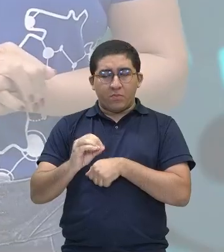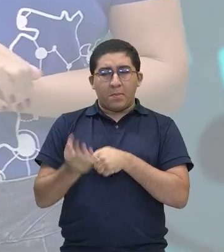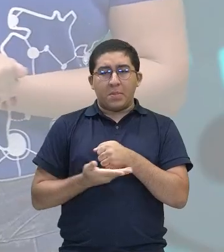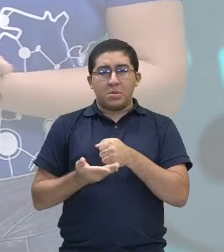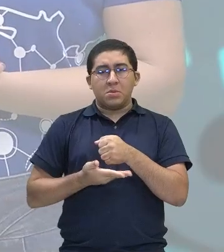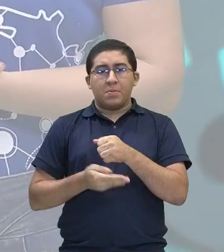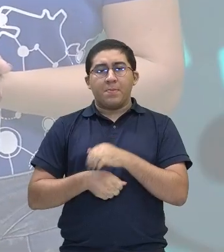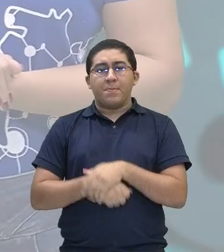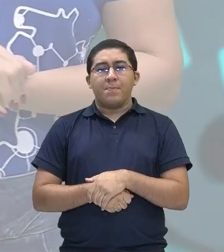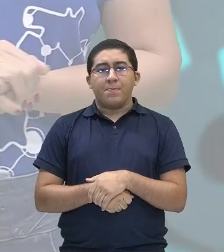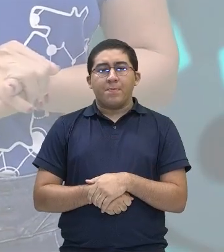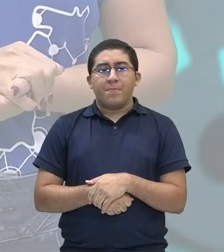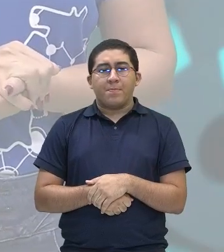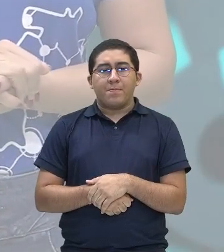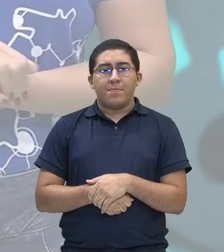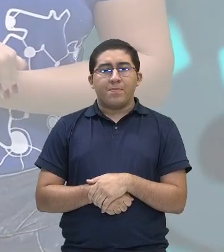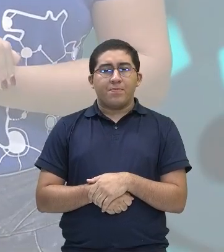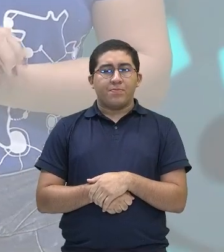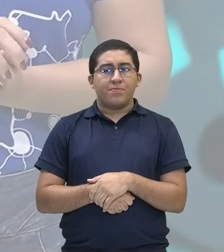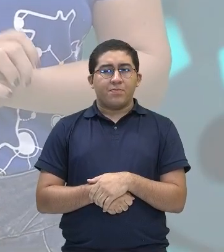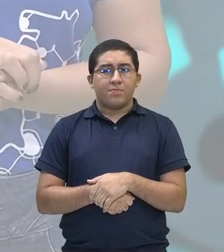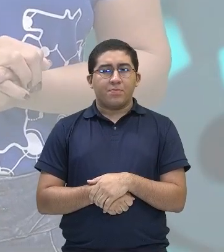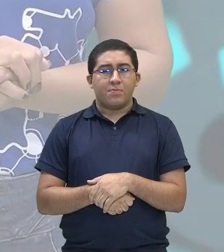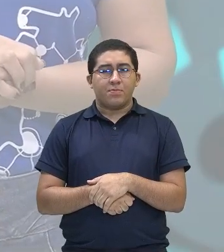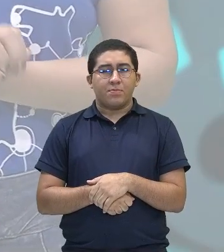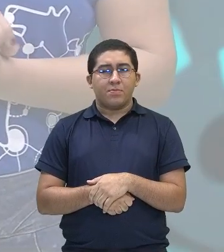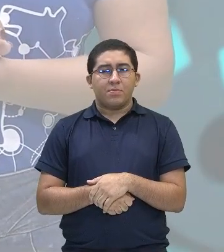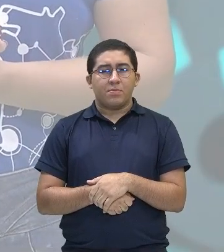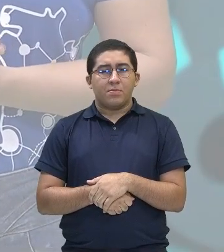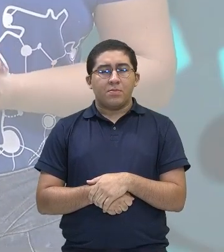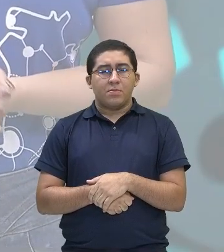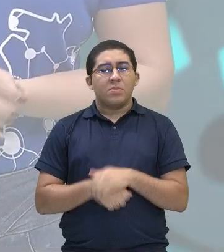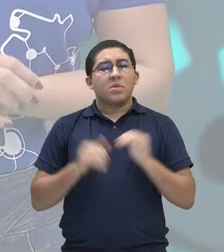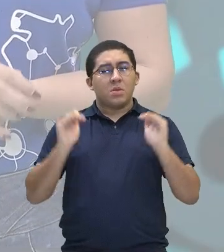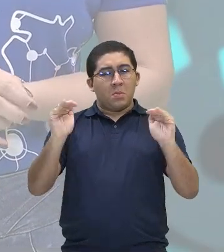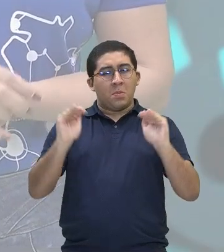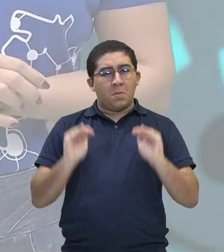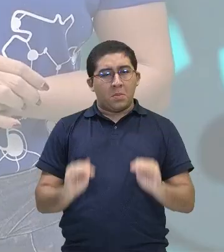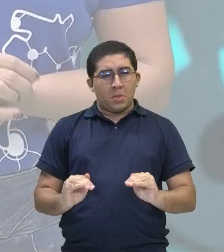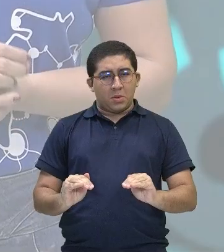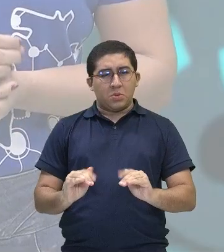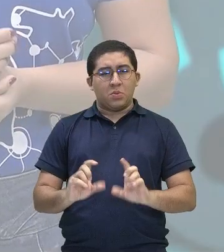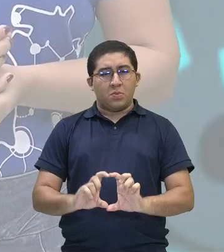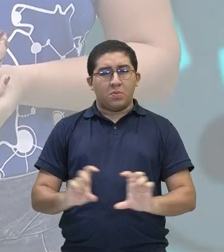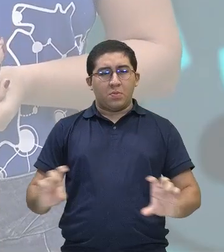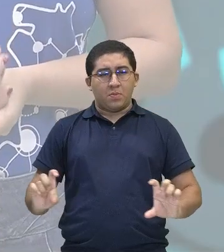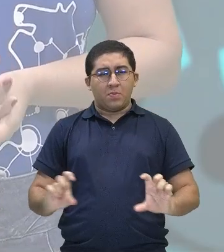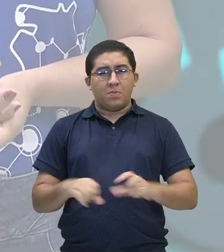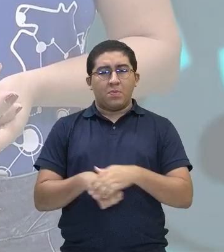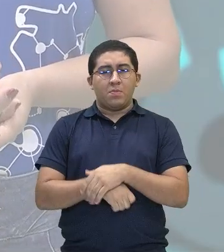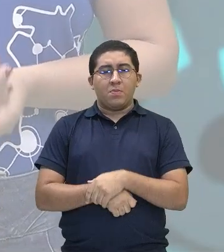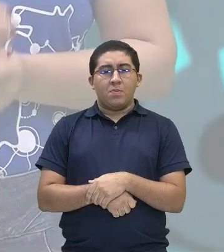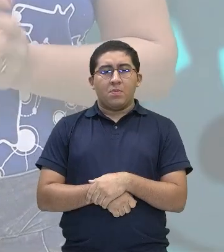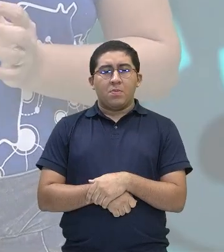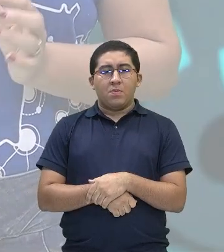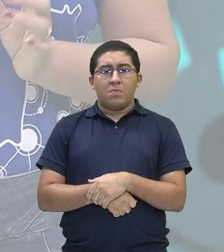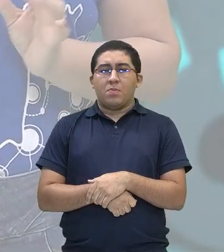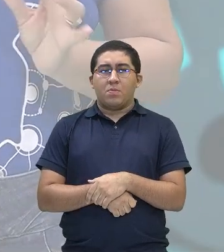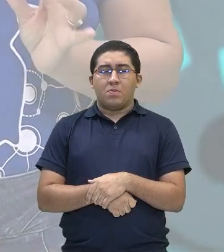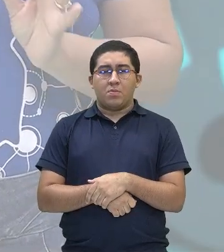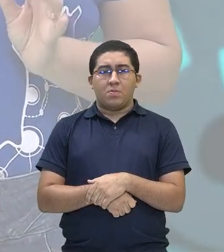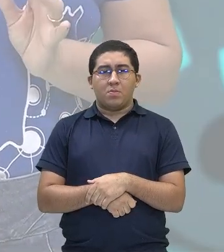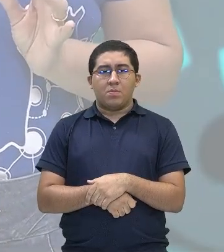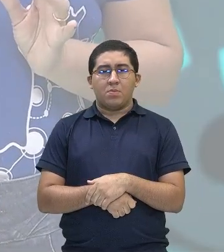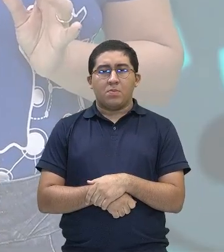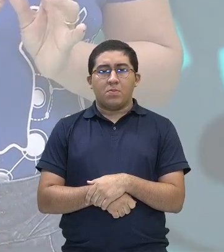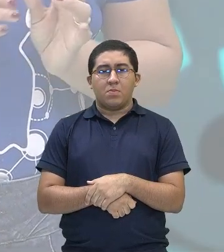base. Um gerúndio, vejam aqui. They are capable of producing electricity. Então,